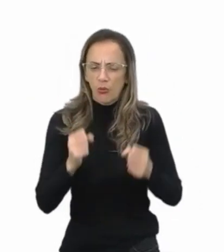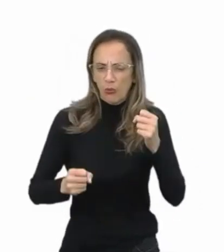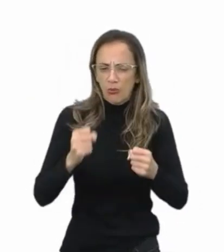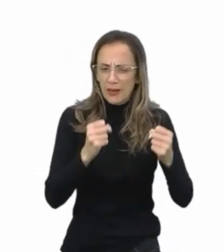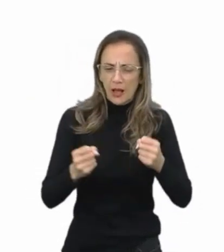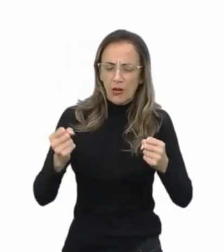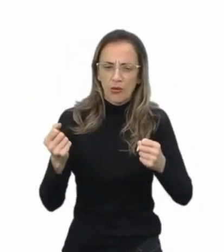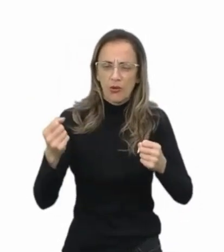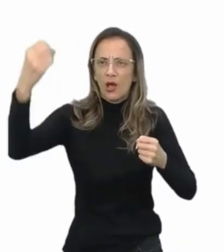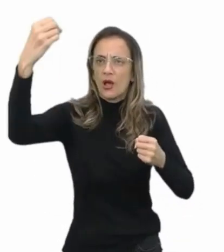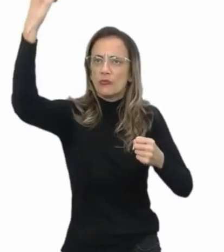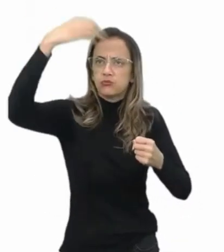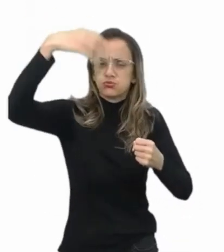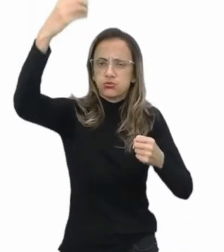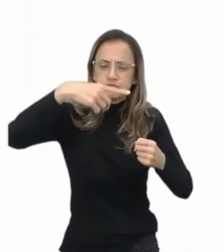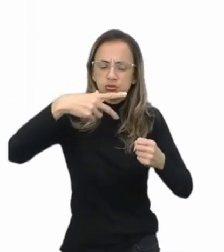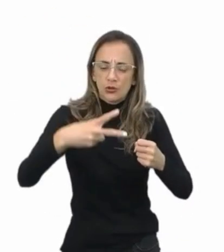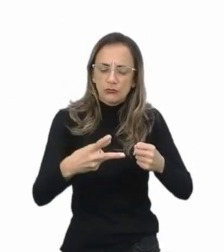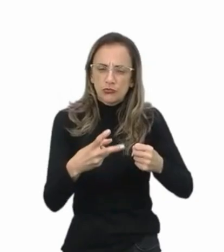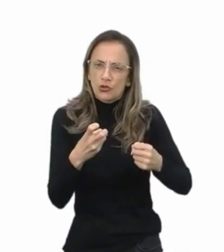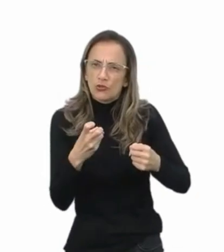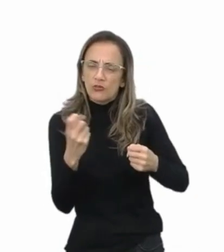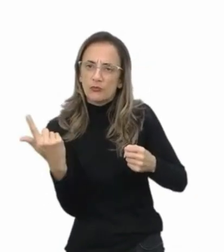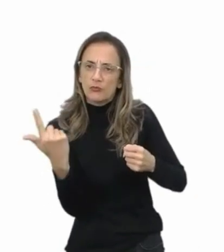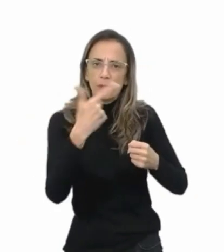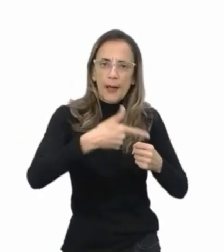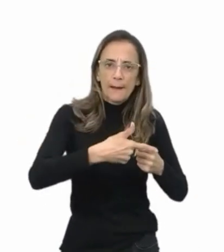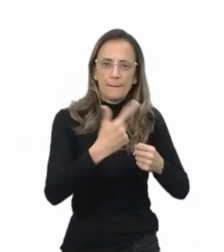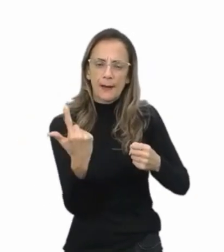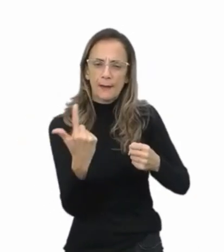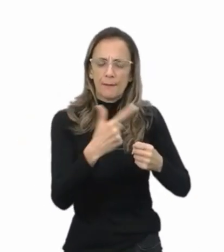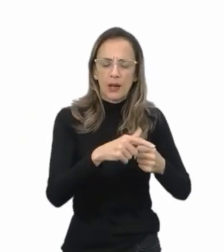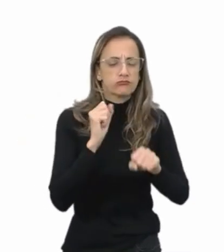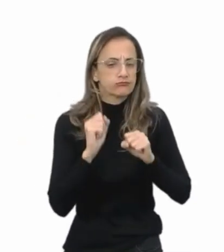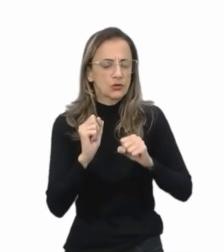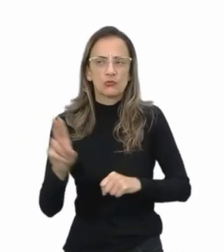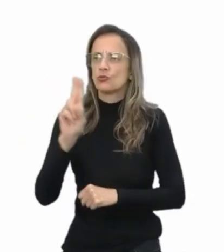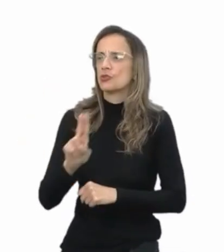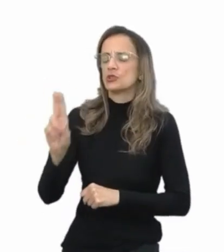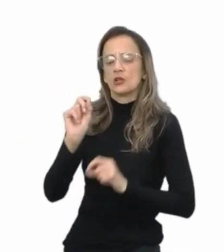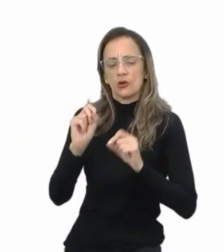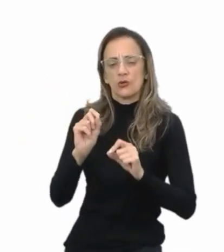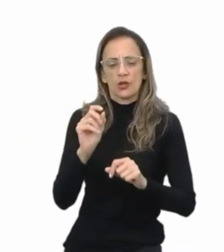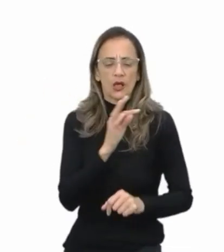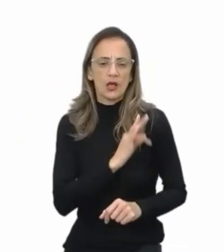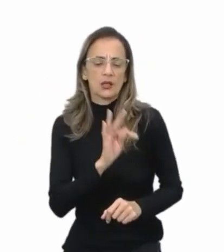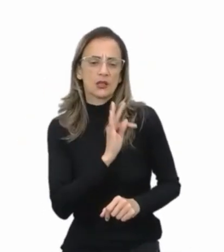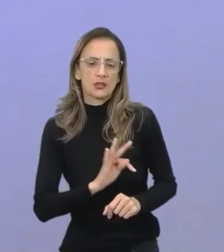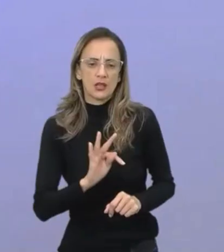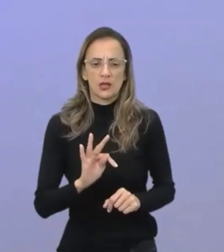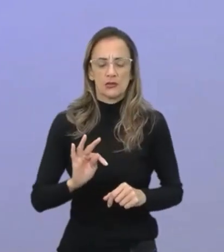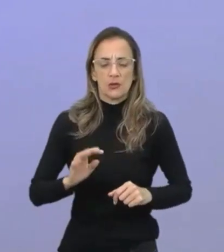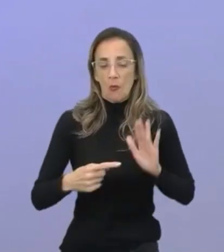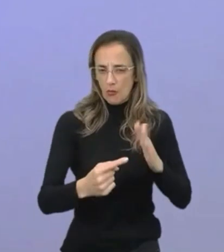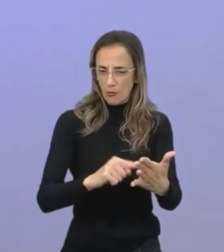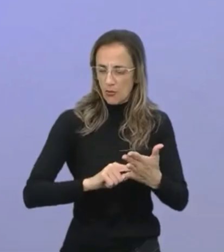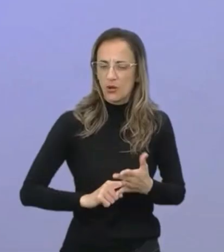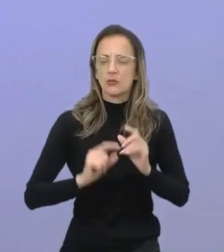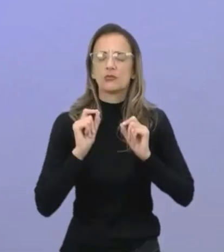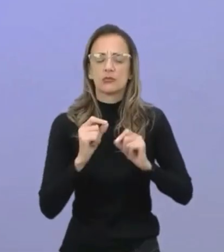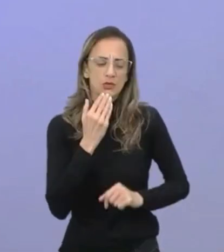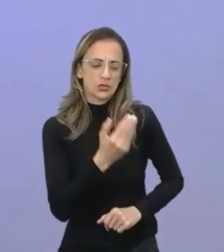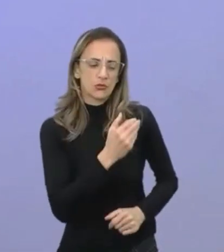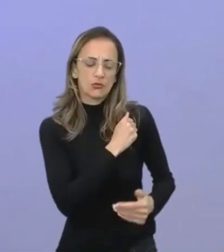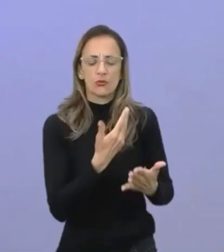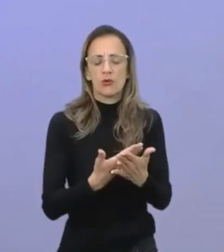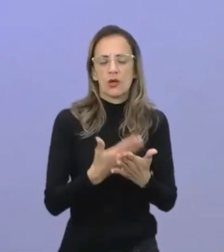para-brisa, o sensor então ele vai acionar o limpador de para-brisa. Nós podemos então, utilizando a técnica do Lemove Mostre-me, pedir para os estudantes